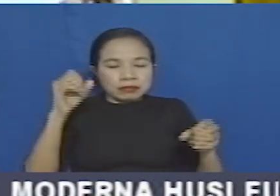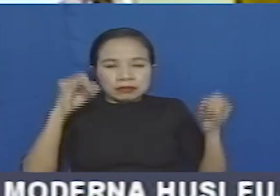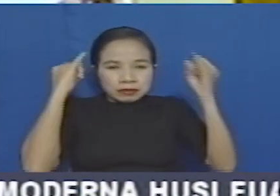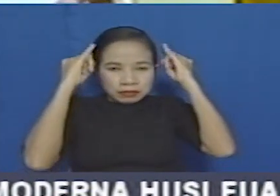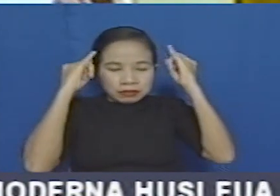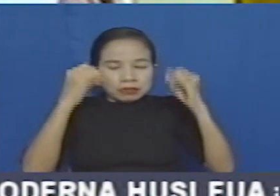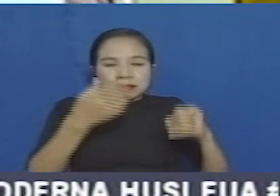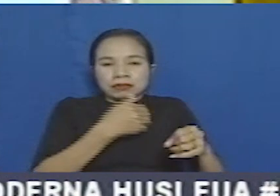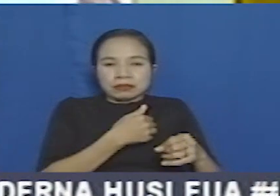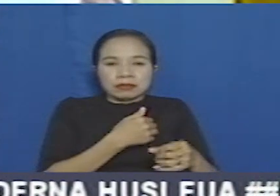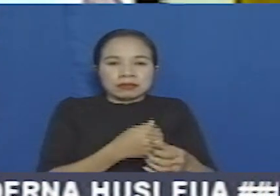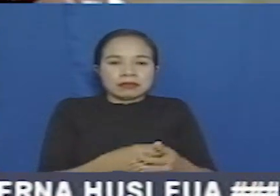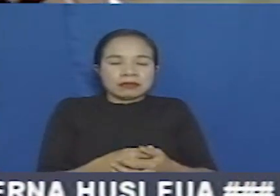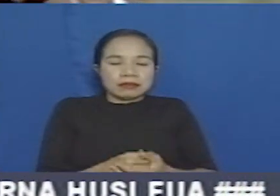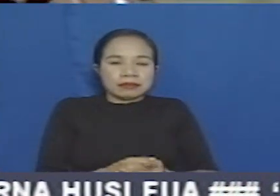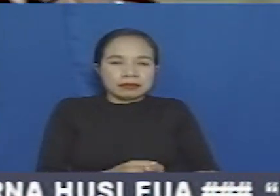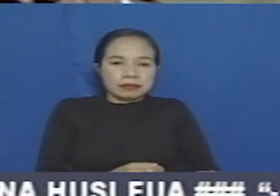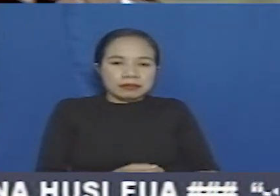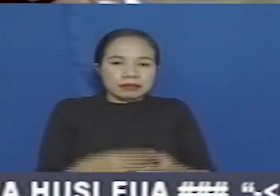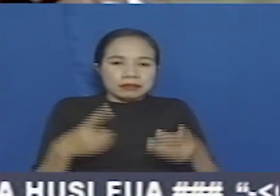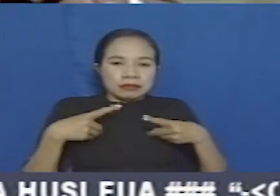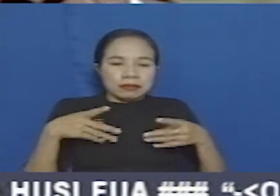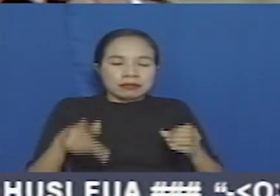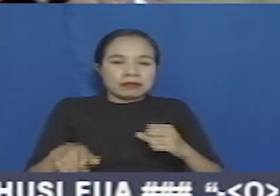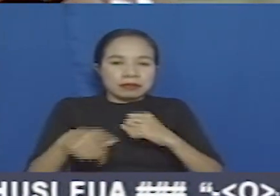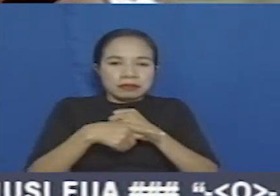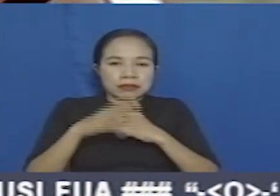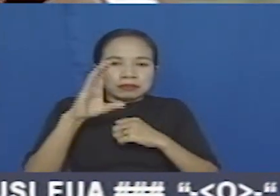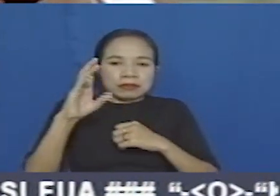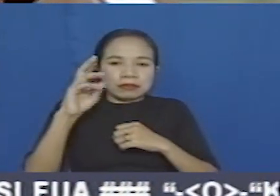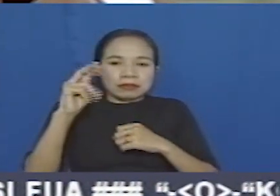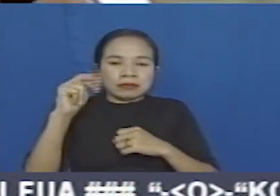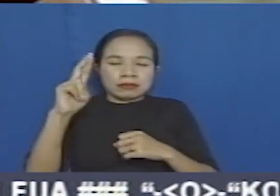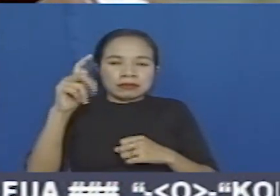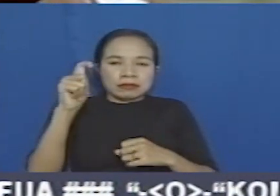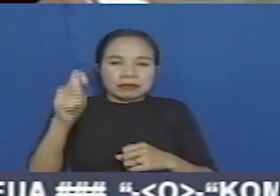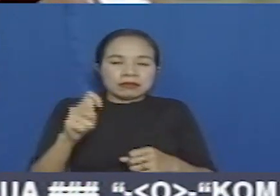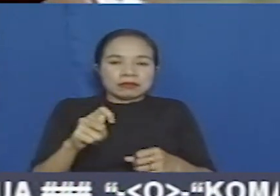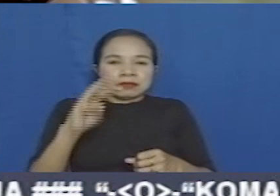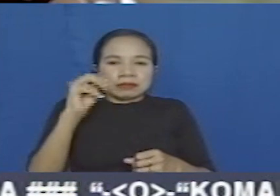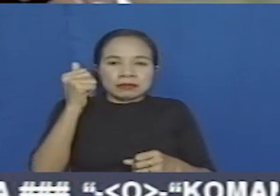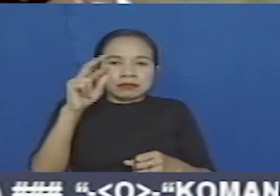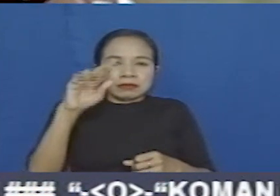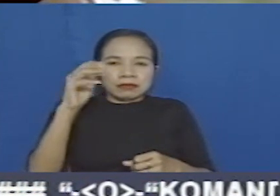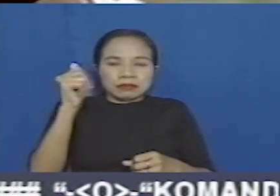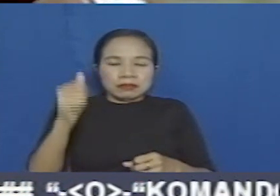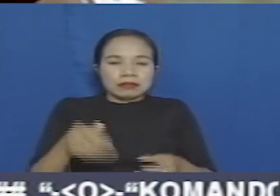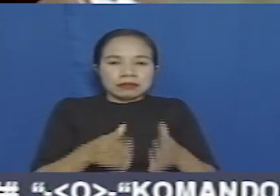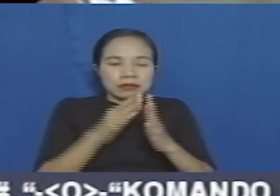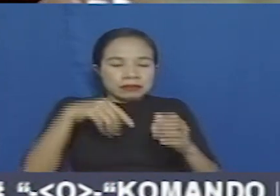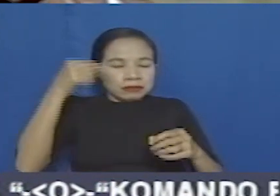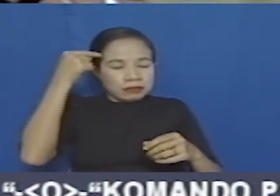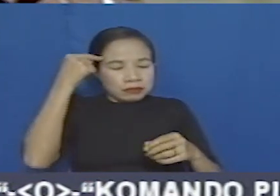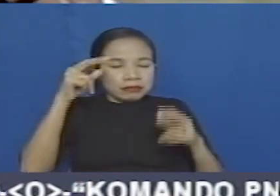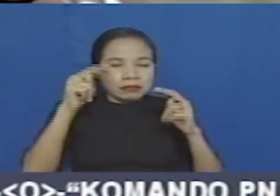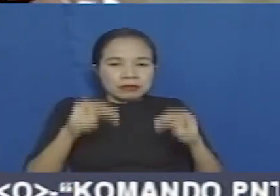e se deu que informado a situação ainda. Né? Deputada bancada CNRT, Maria Barreto, o governo tem que declarar